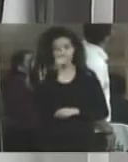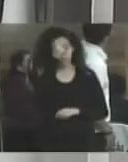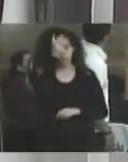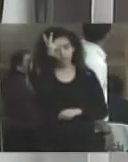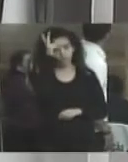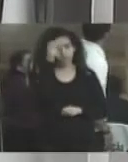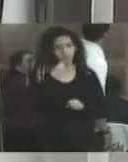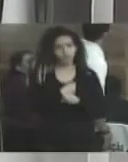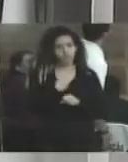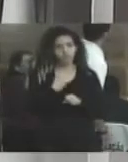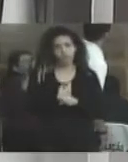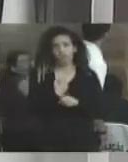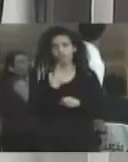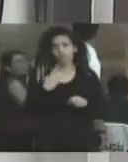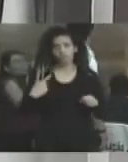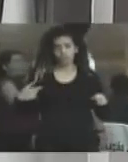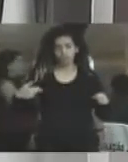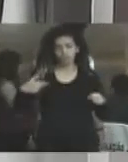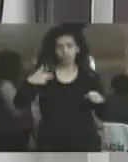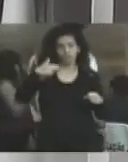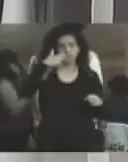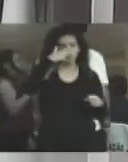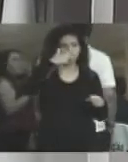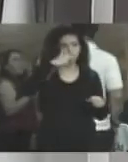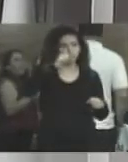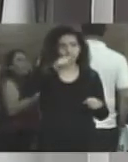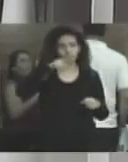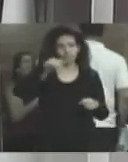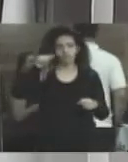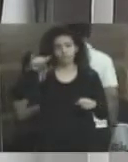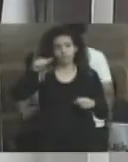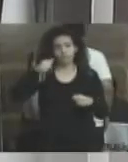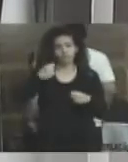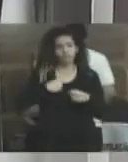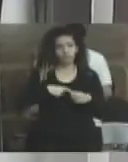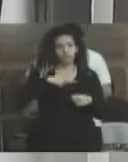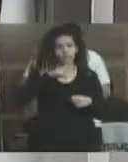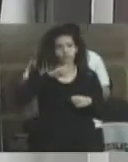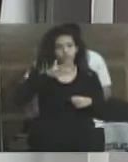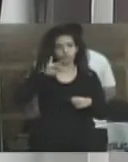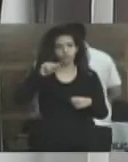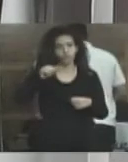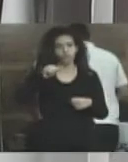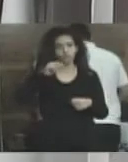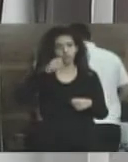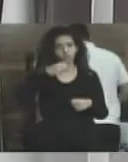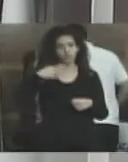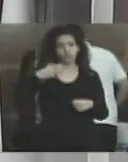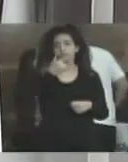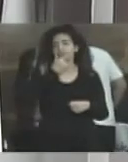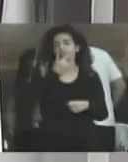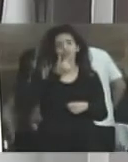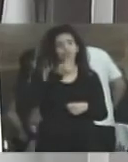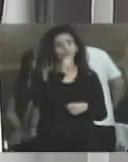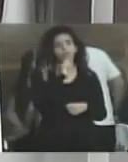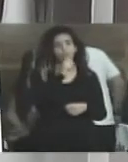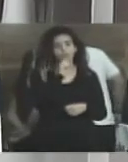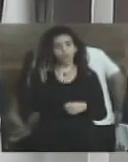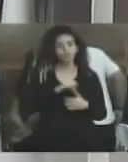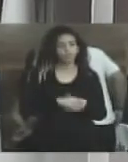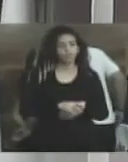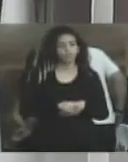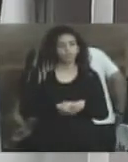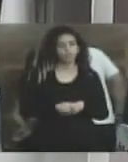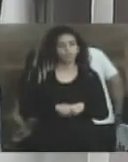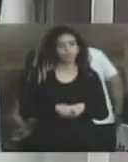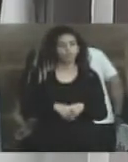municipal a construção de uma escada de acesso ao posto de saúde lá na Vila Nova, lá na Vila Velha, me perdoa, na Vila Velha,